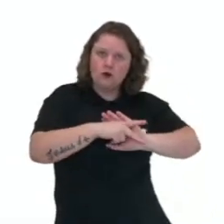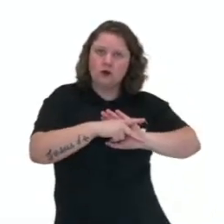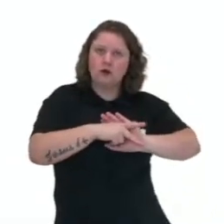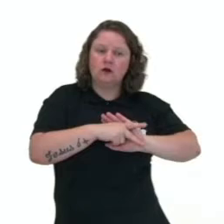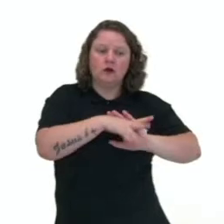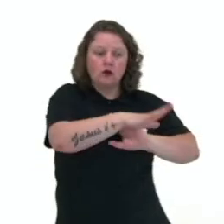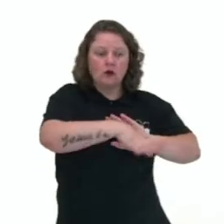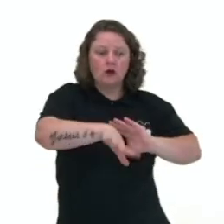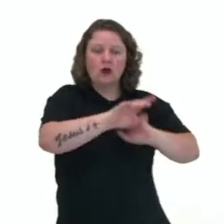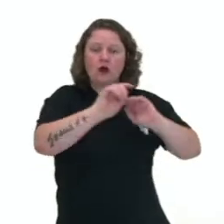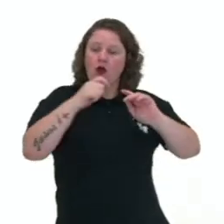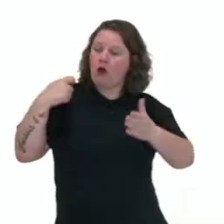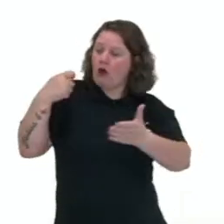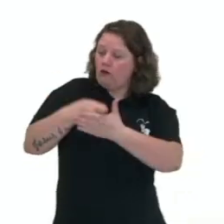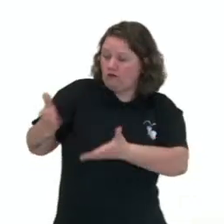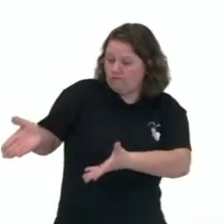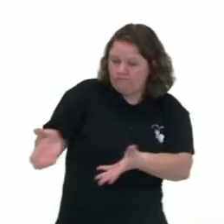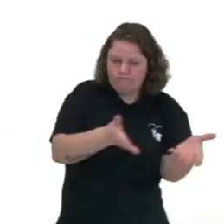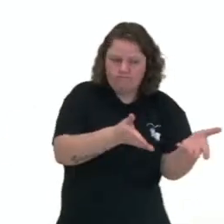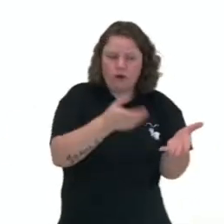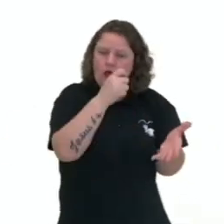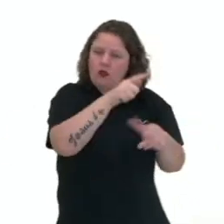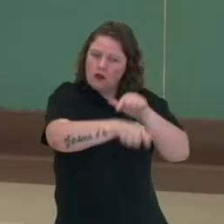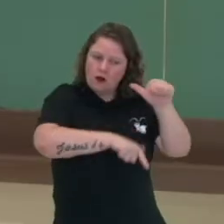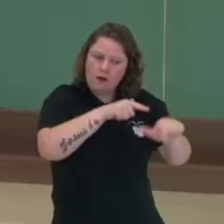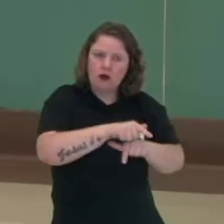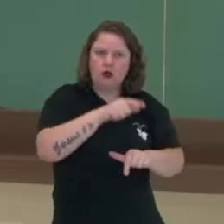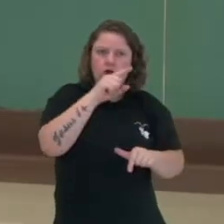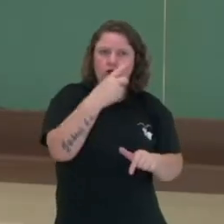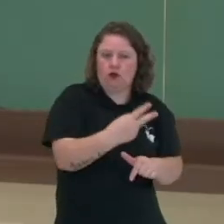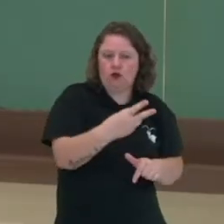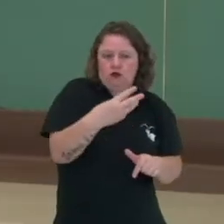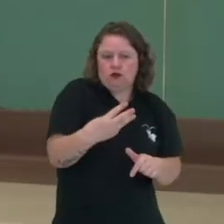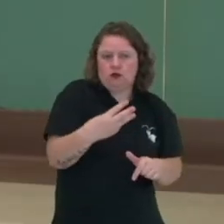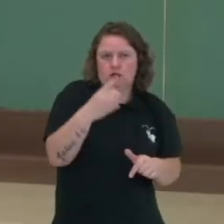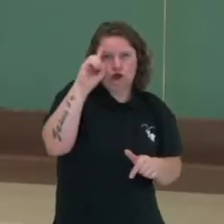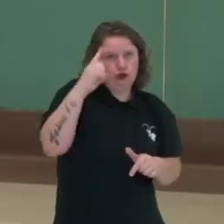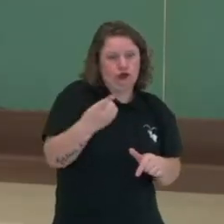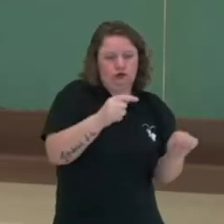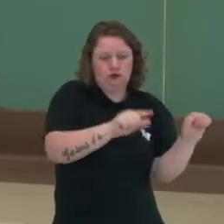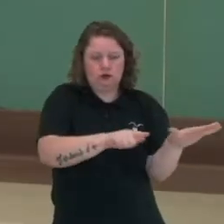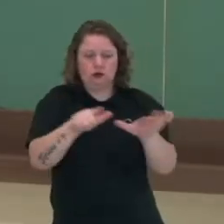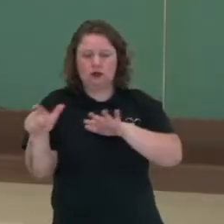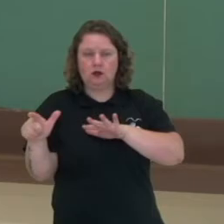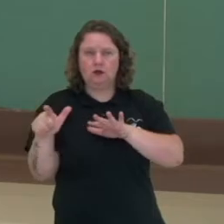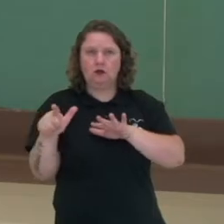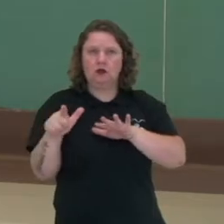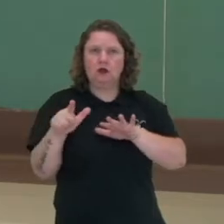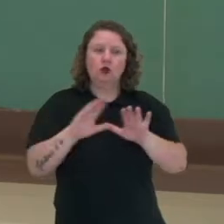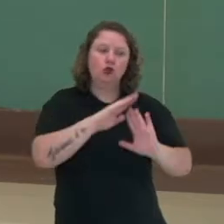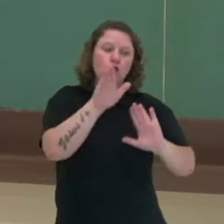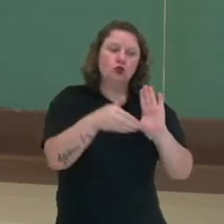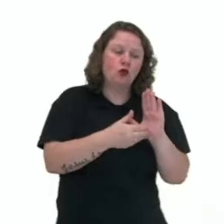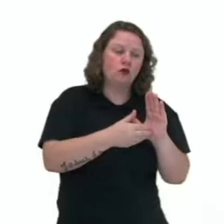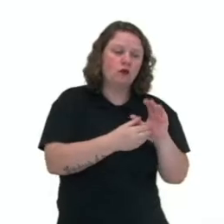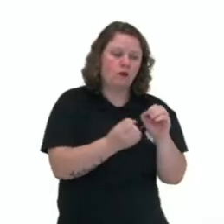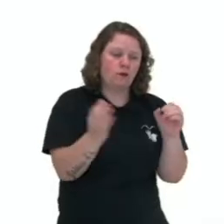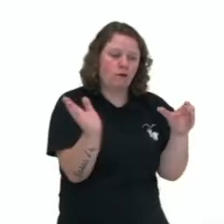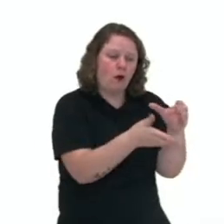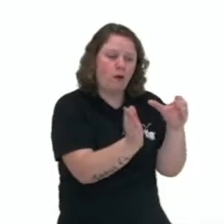os camponeses são obrigados a trabalhar 2 ou 3 dias da semana sobre essas terras e tudo que é plantado é do